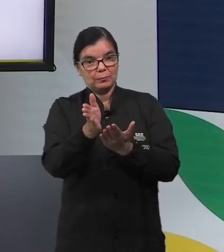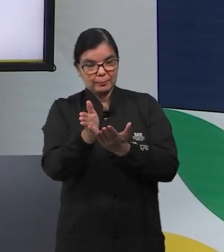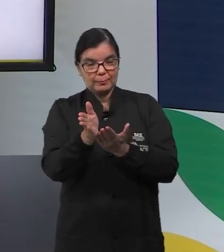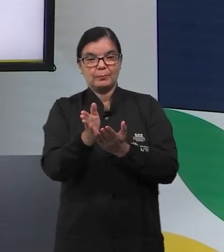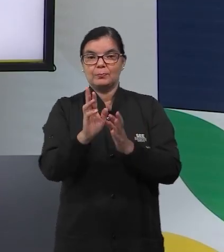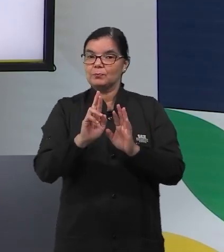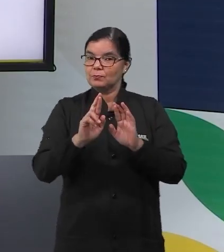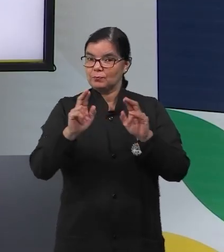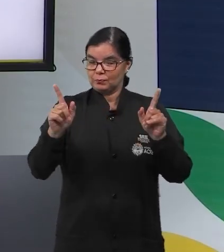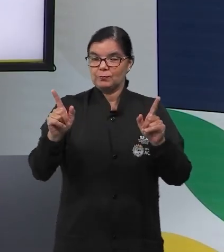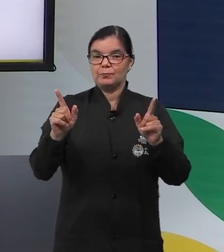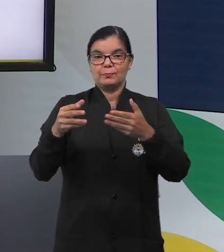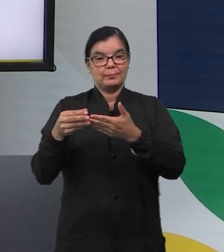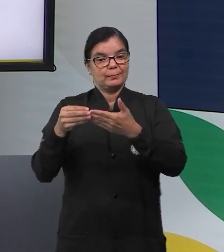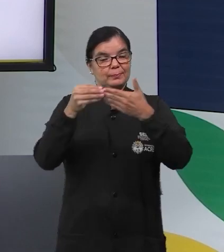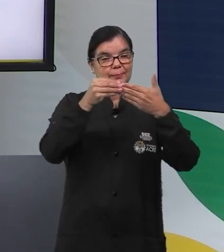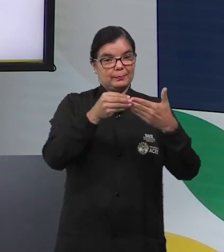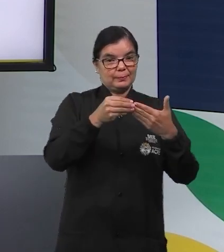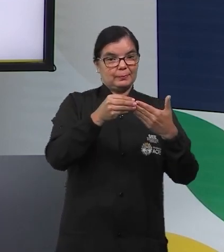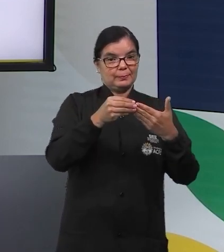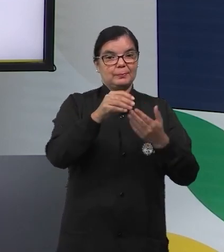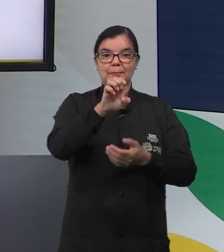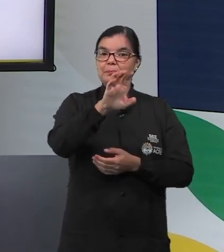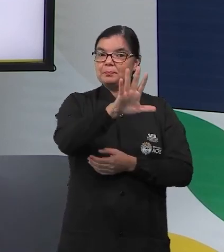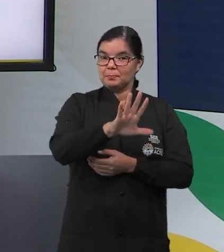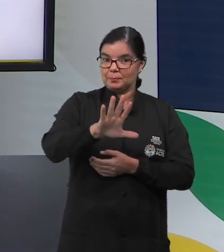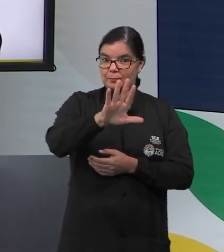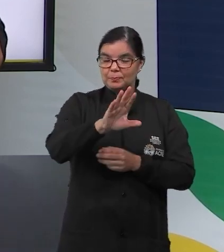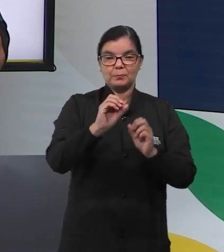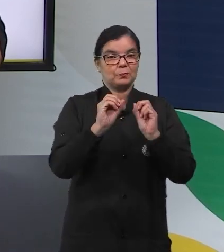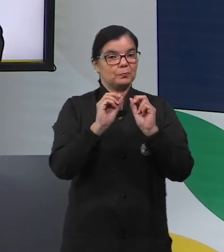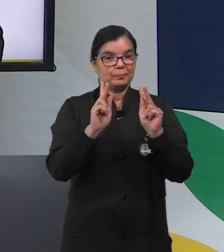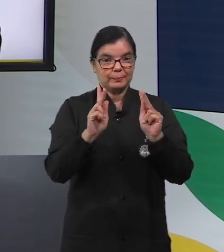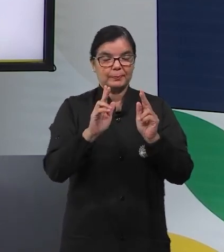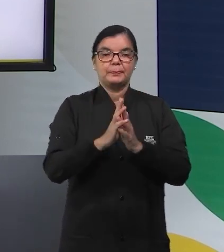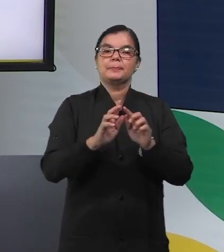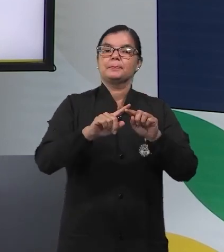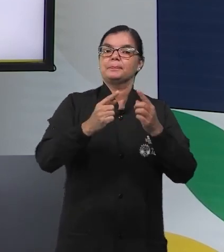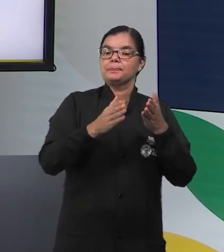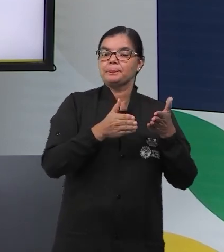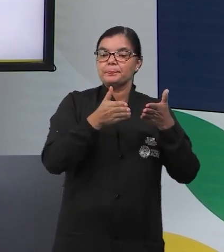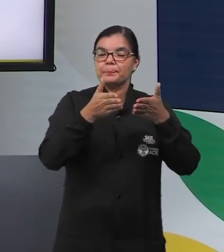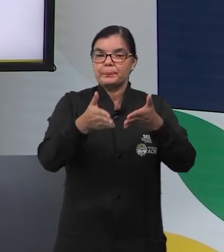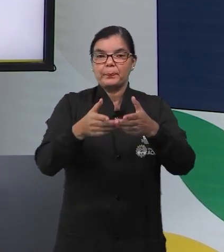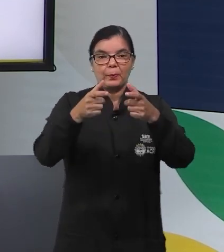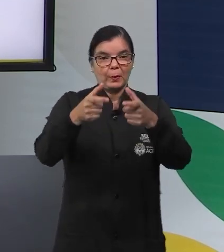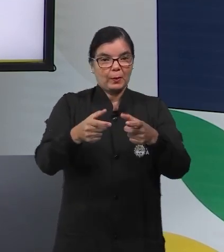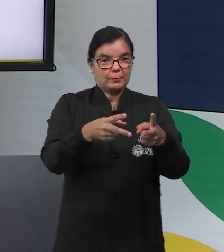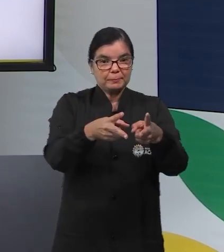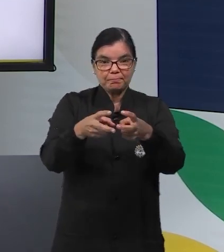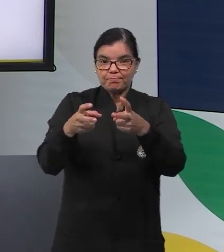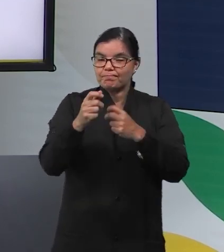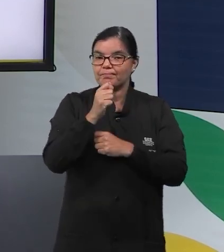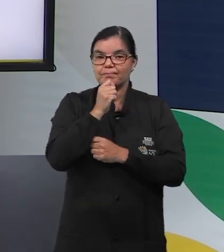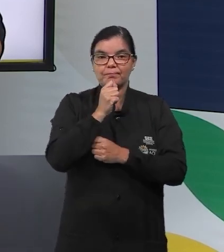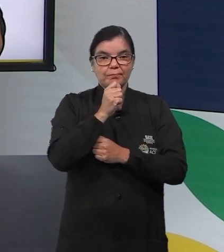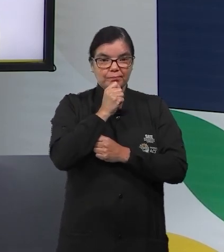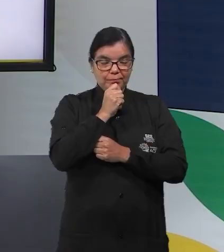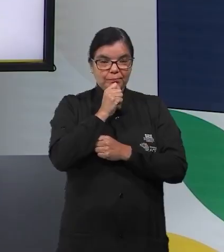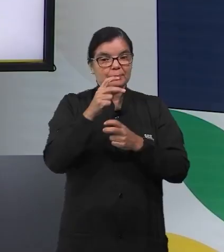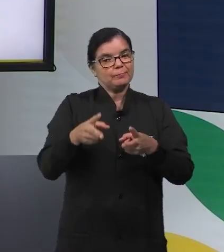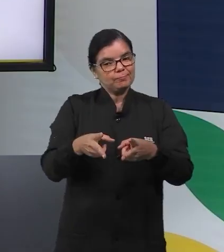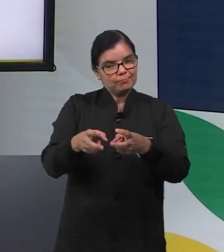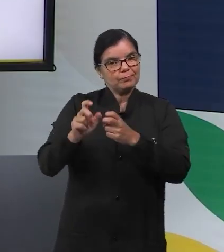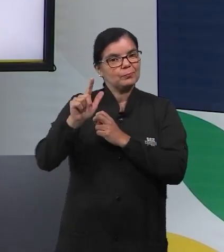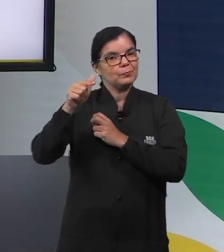e trazer as especiarias para a Europa, ótimo. Se chegarmos em outros locais não explorados ainda e